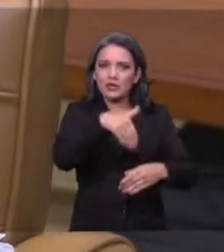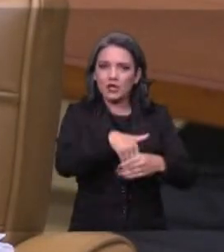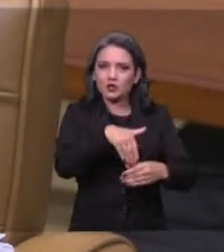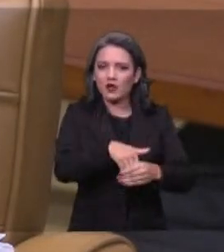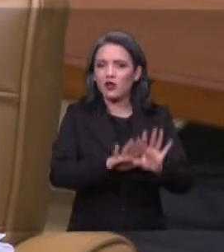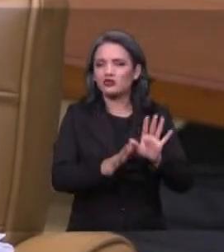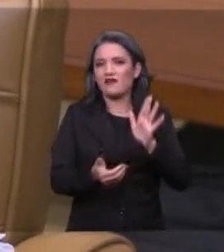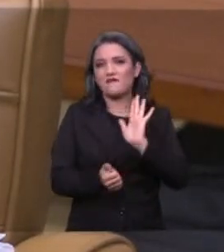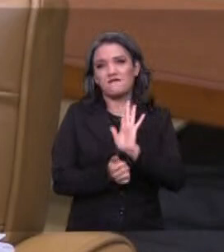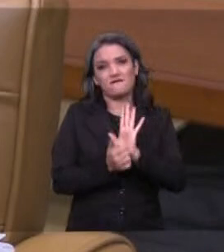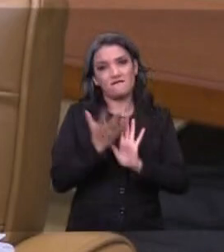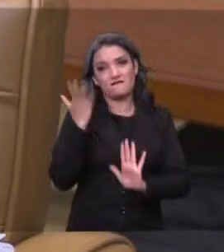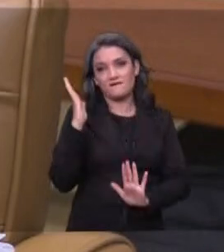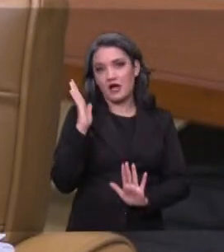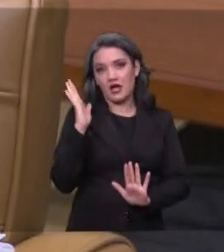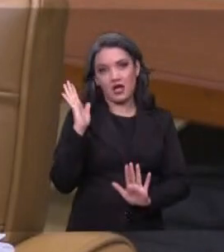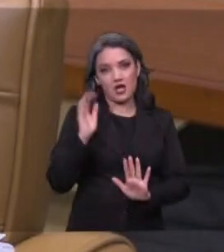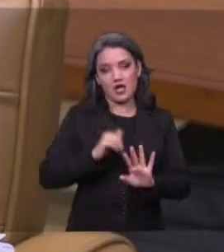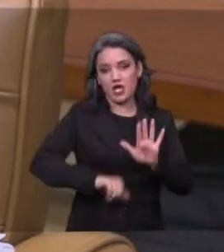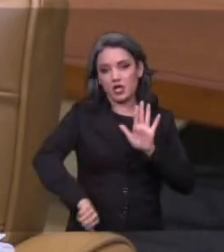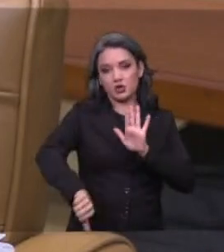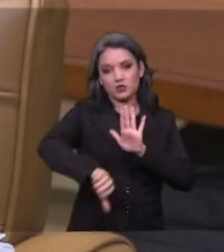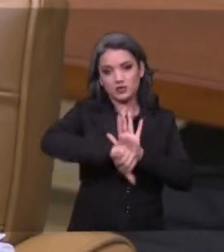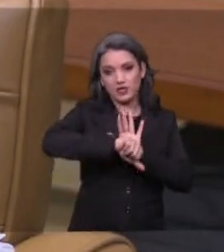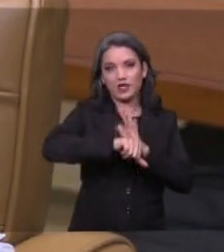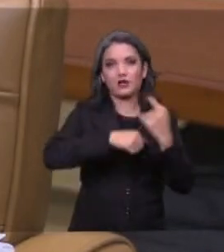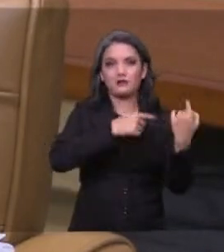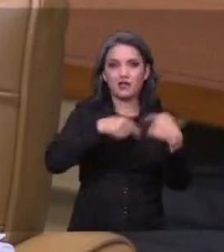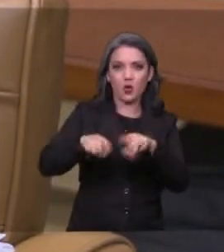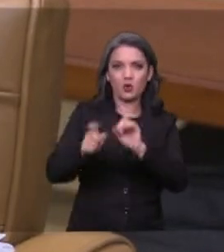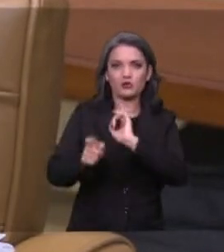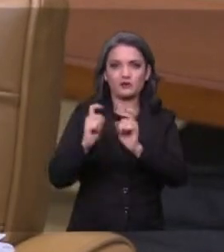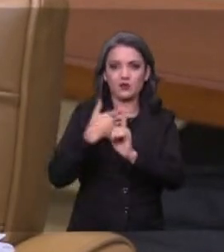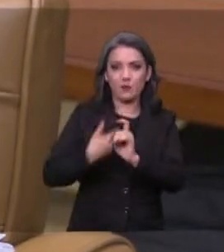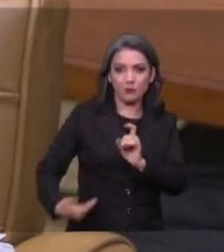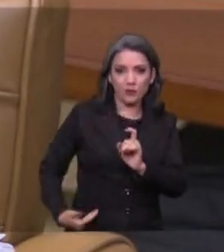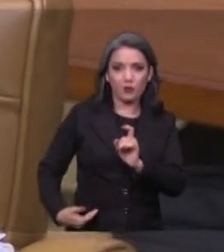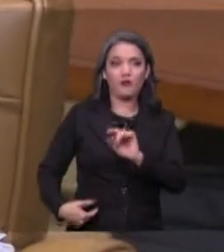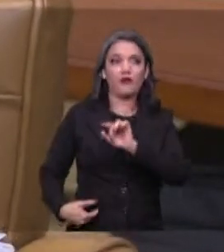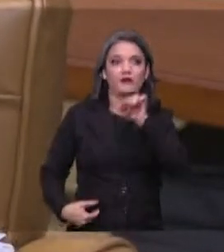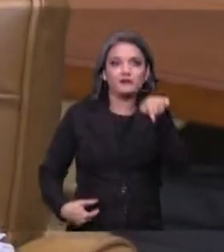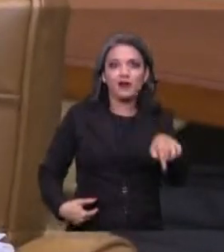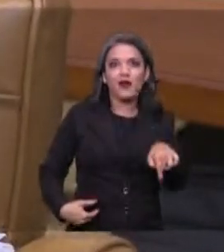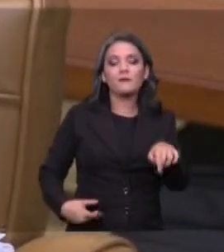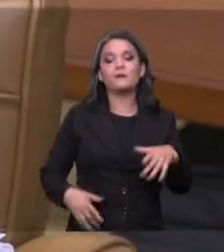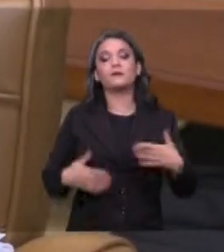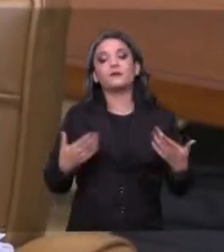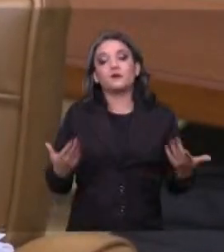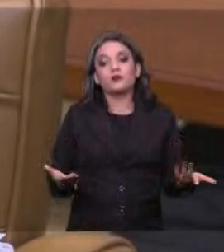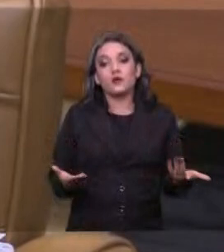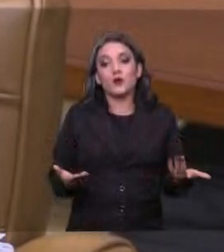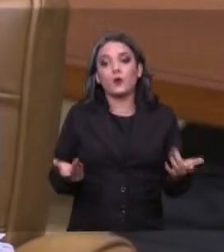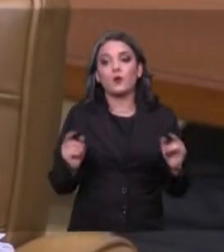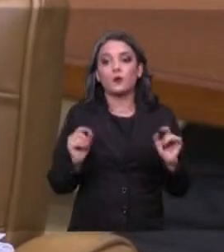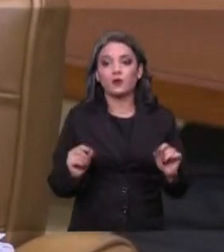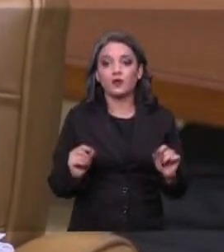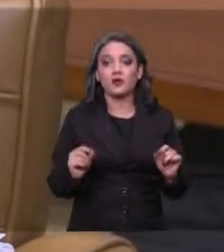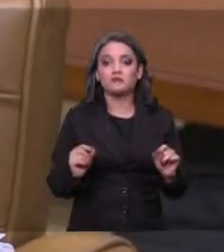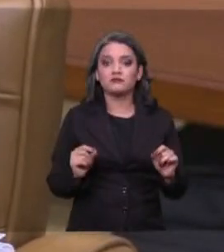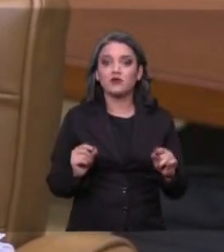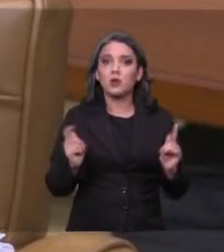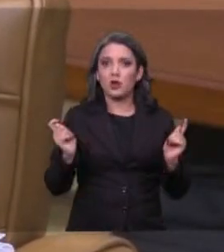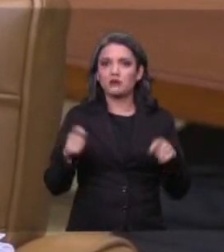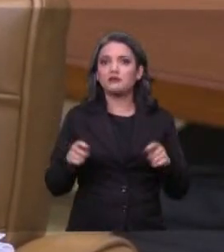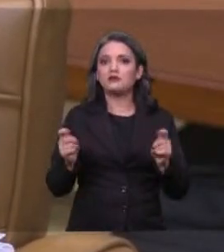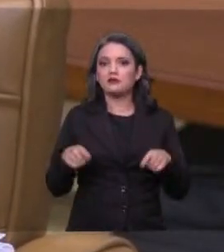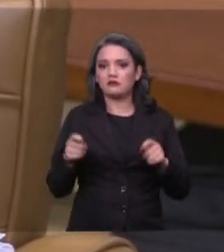vários crimes contra a administração pública foram para a Justiça Eleitoral. Então, me parece que deve ser aplicado